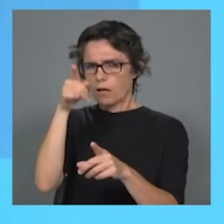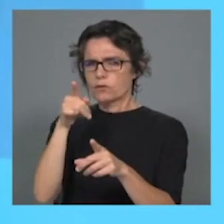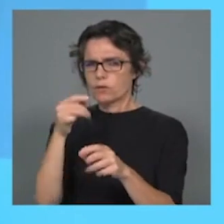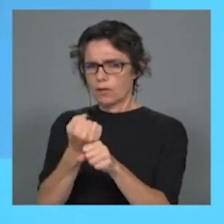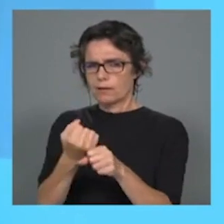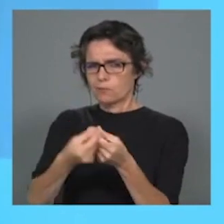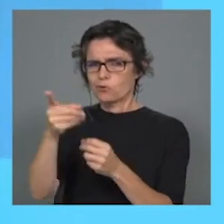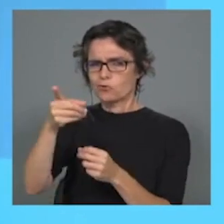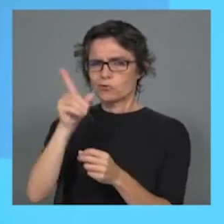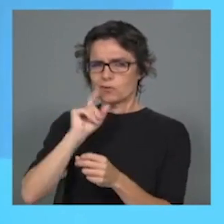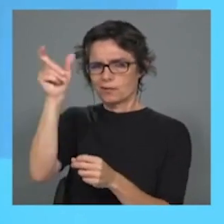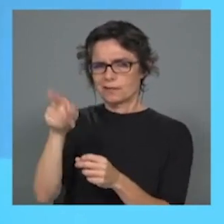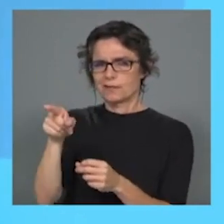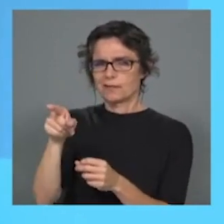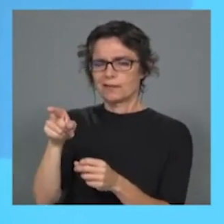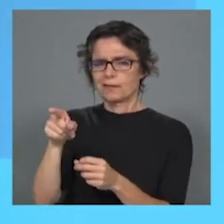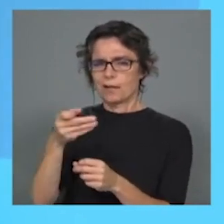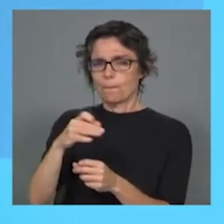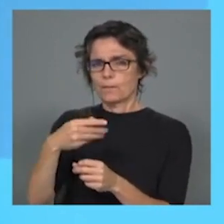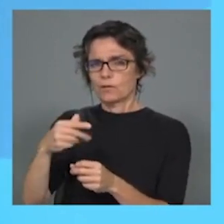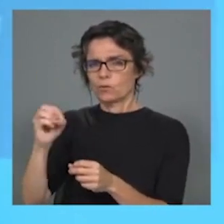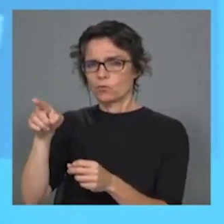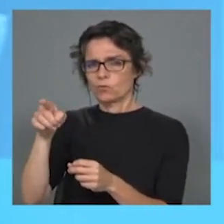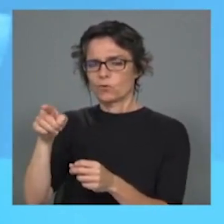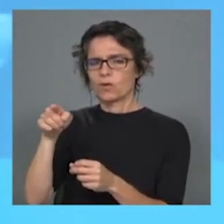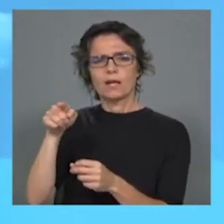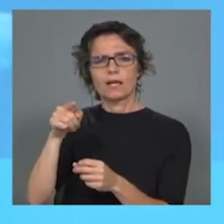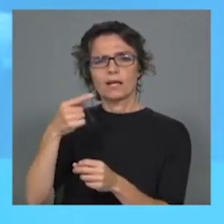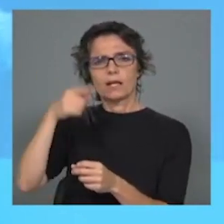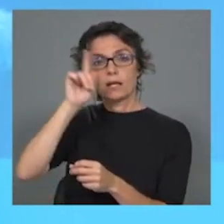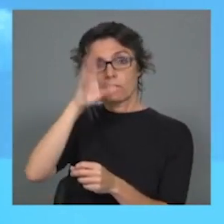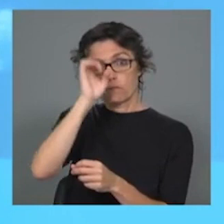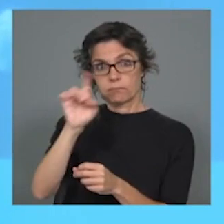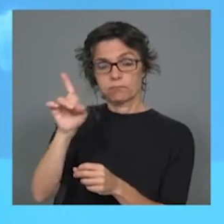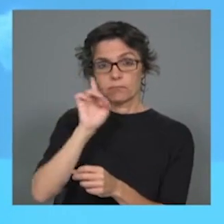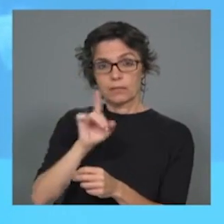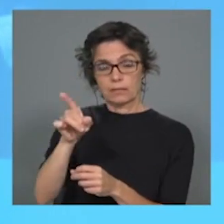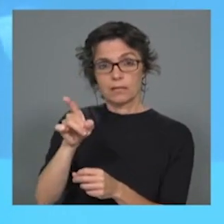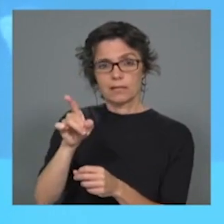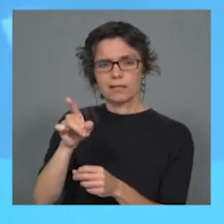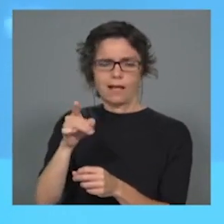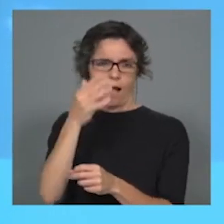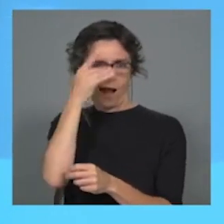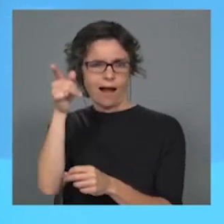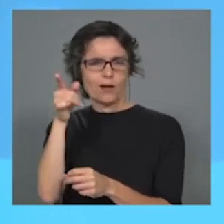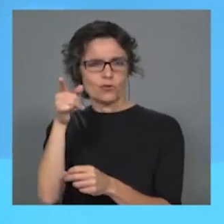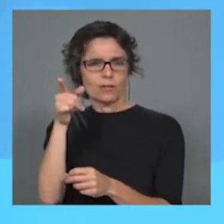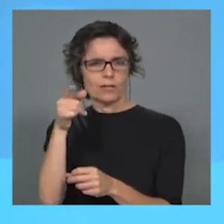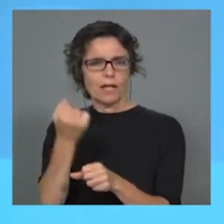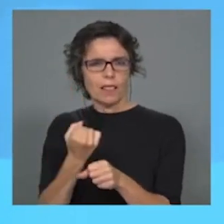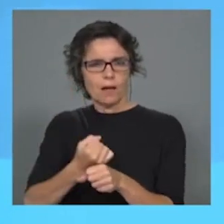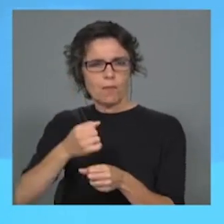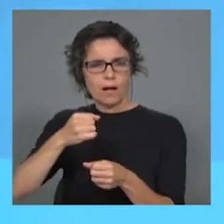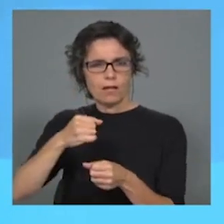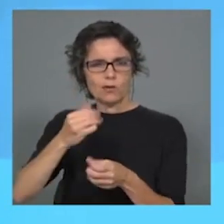muito próxima, e era e como primeira-ministra até que foi, não era alguém que ficasse pelo gabinete ou que não tivesse percepção